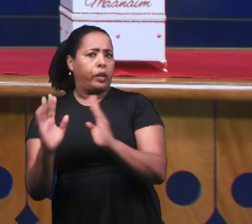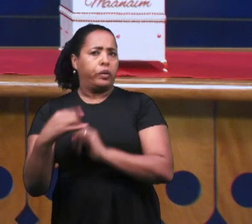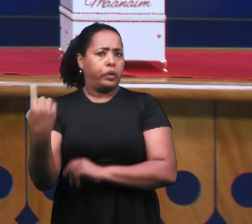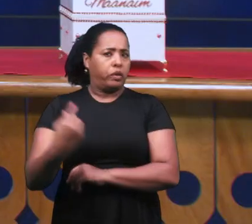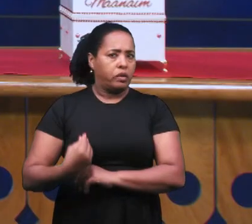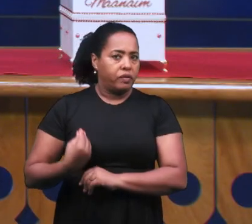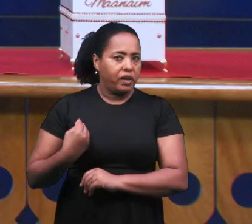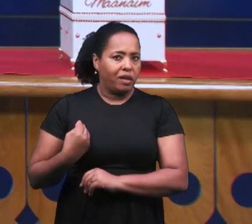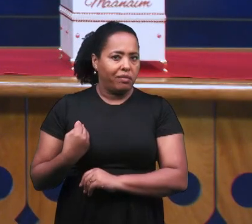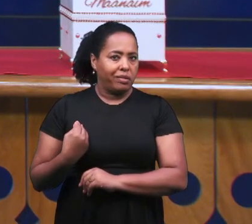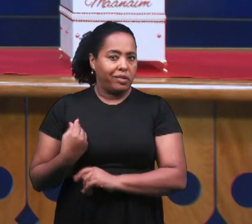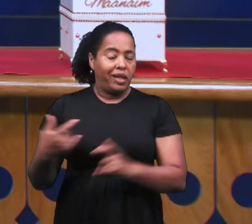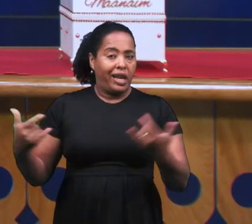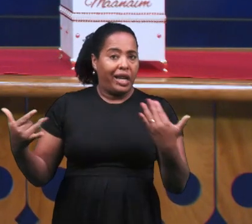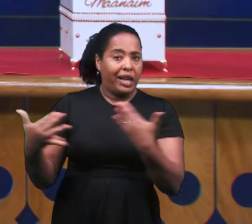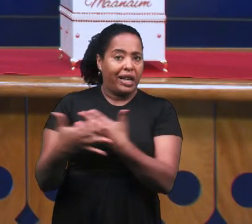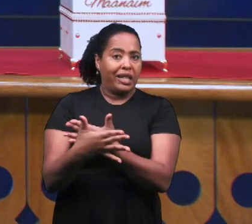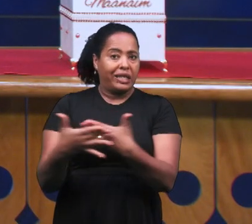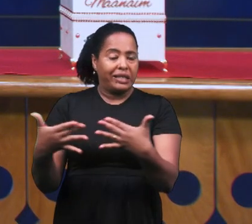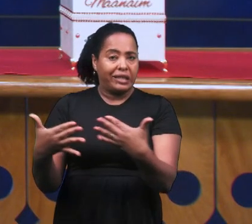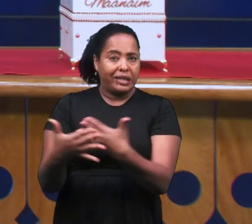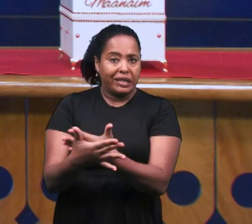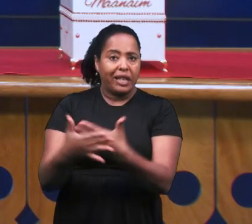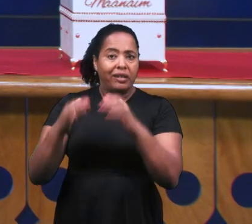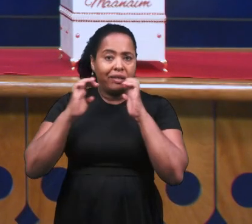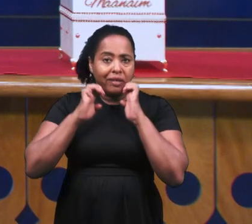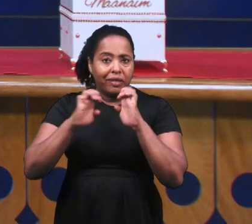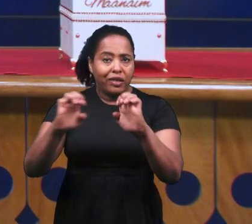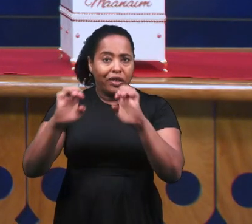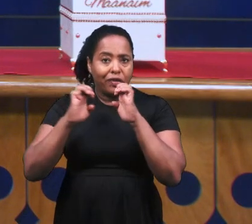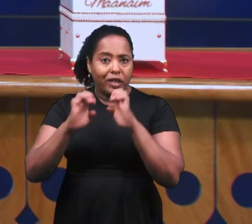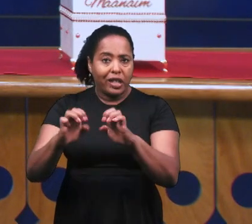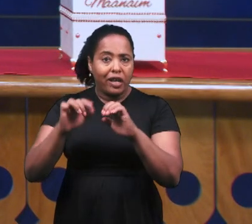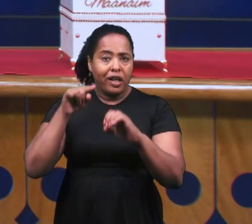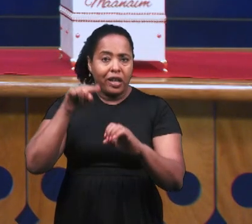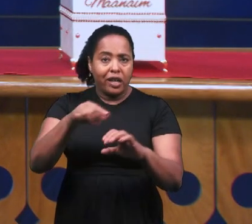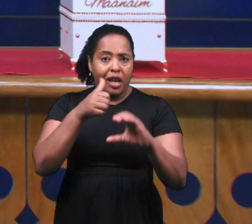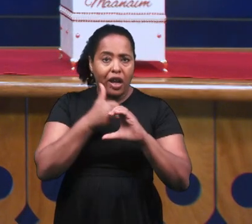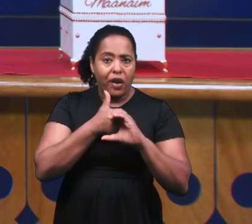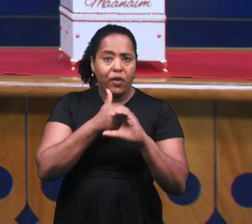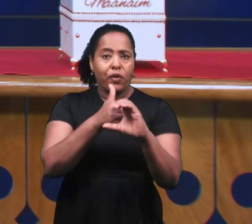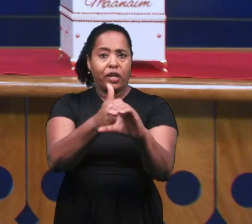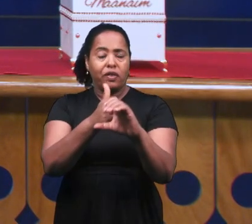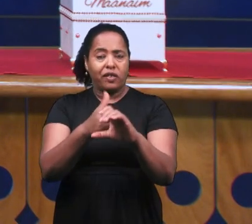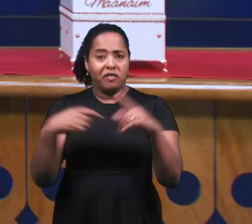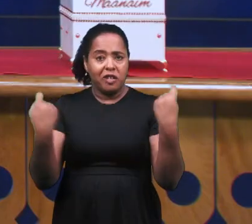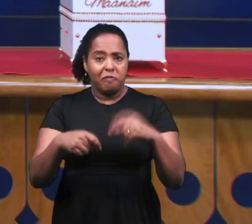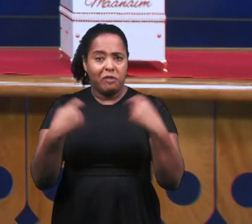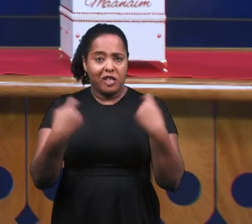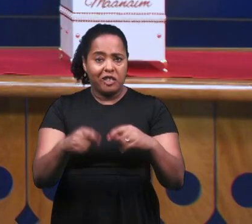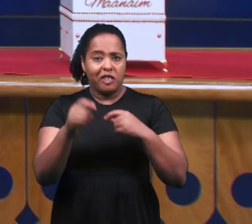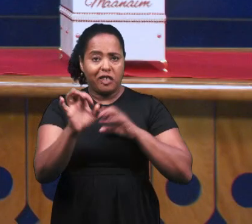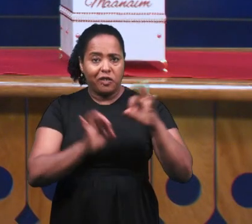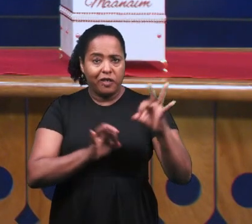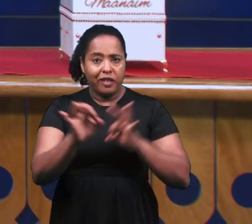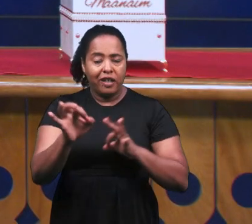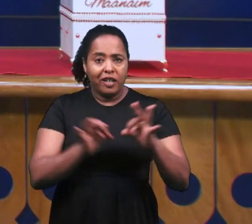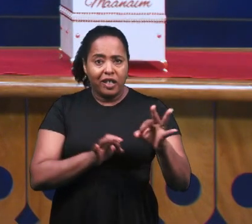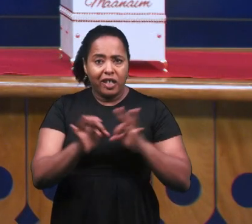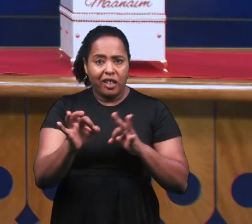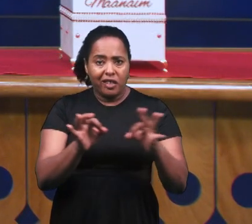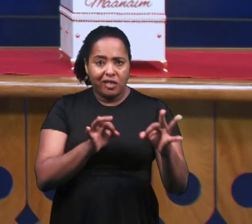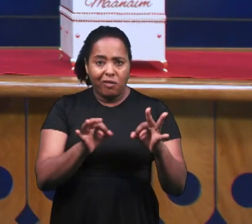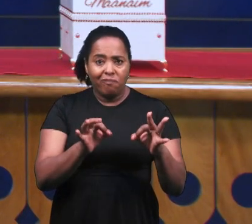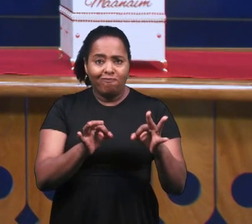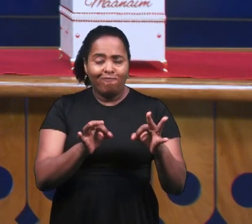dessa cidade que é o evangelho, o que é o cristianismo, que devia ser organizado e está